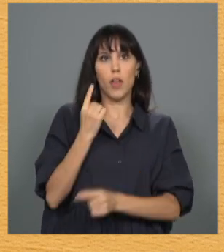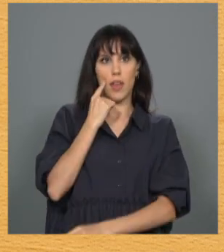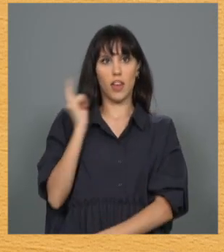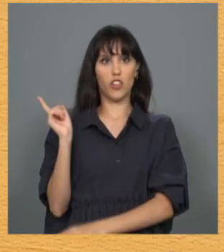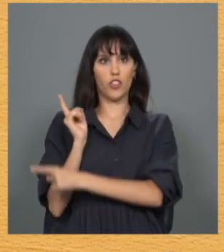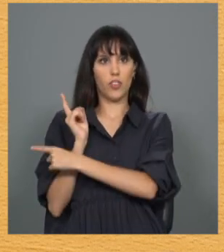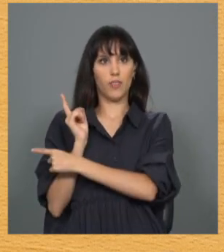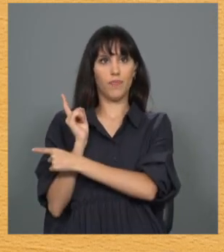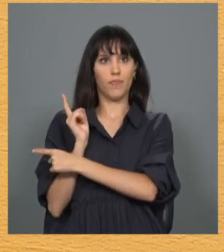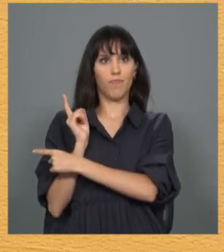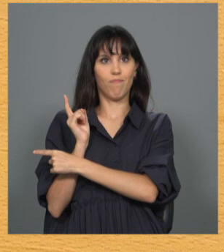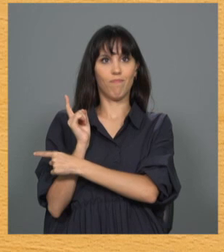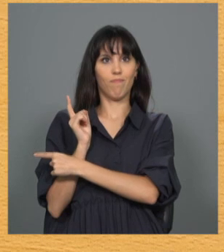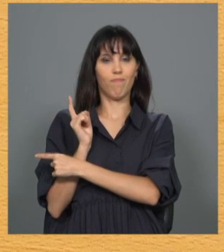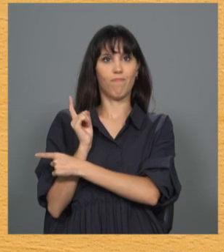Hohenschwangau.